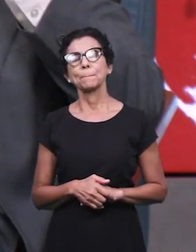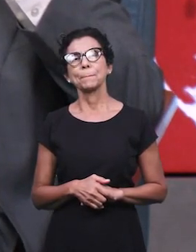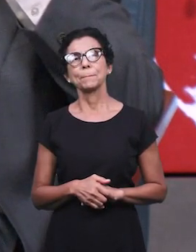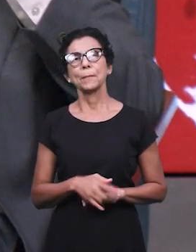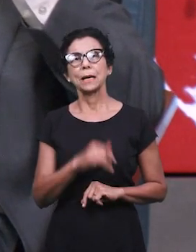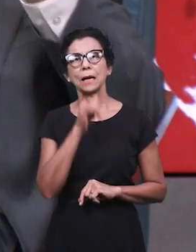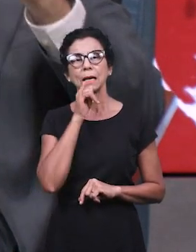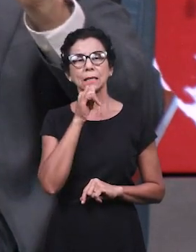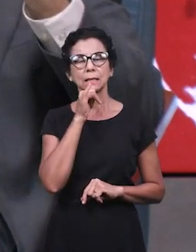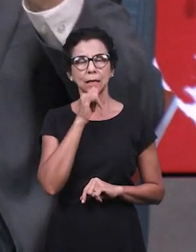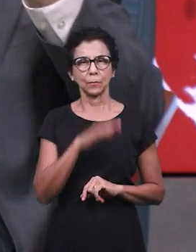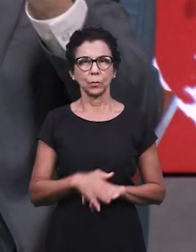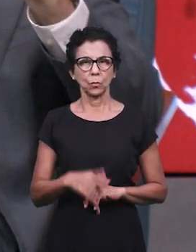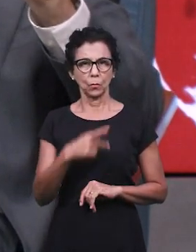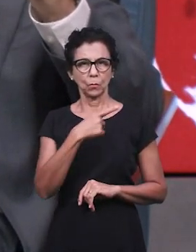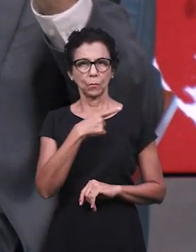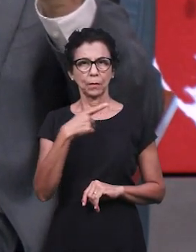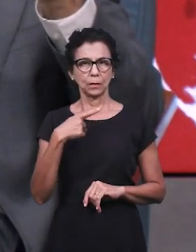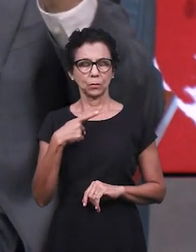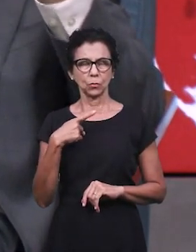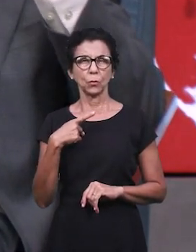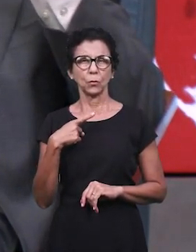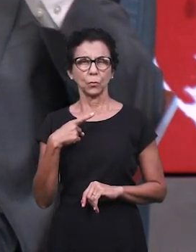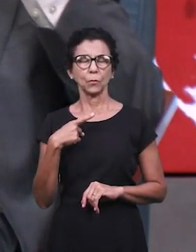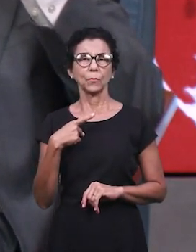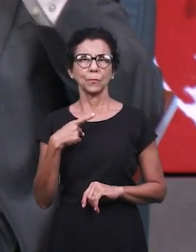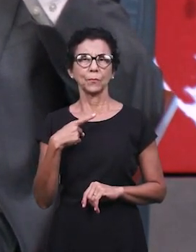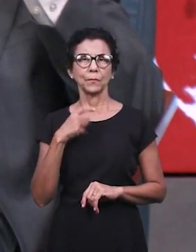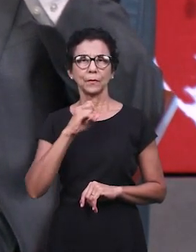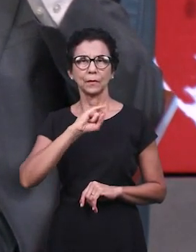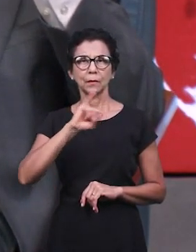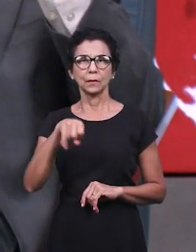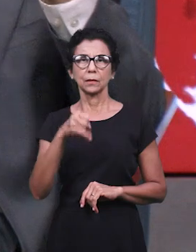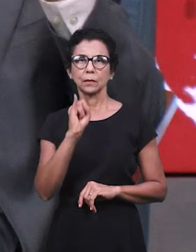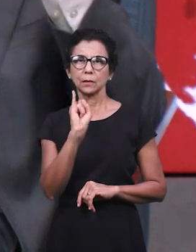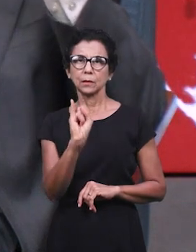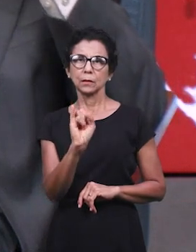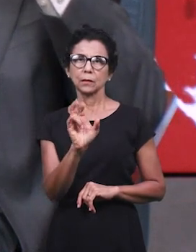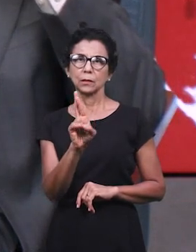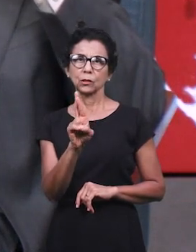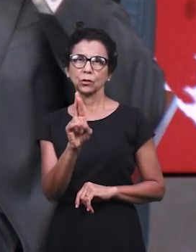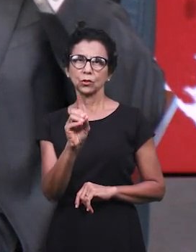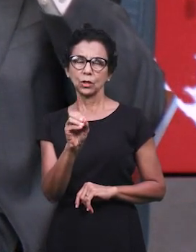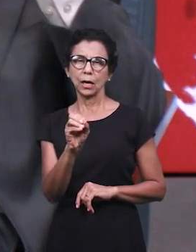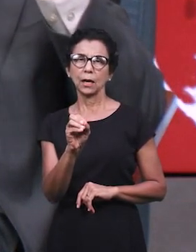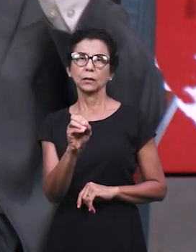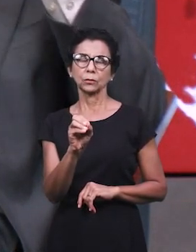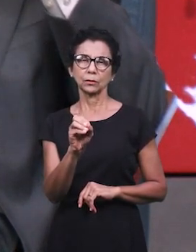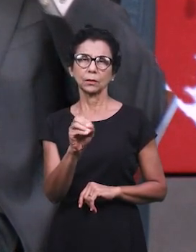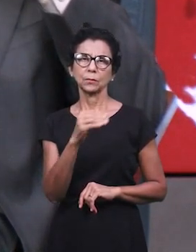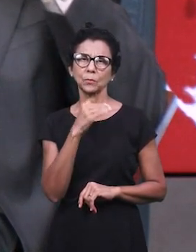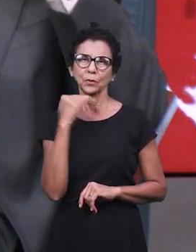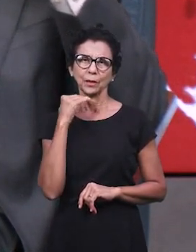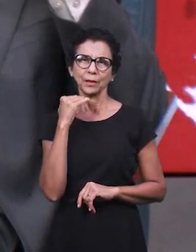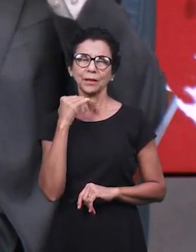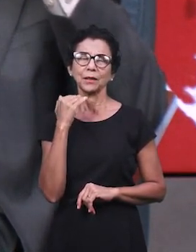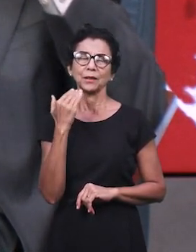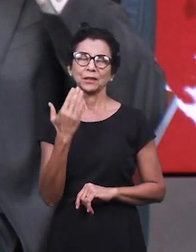experiência do pastor Jairo. Pastor Jairo, alguns conhecem, já passou,